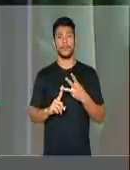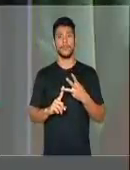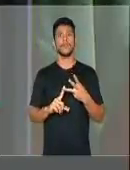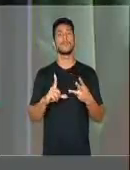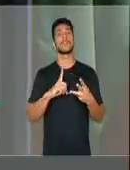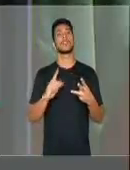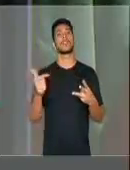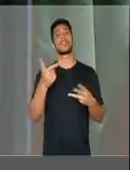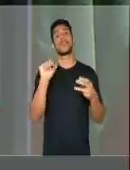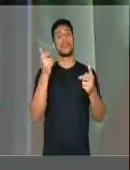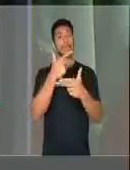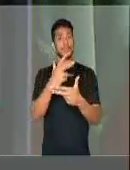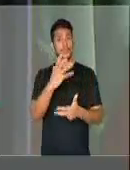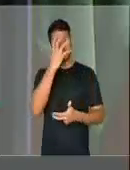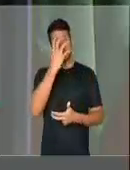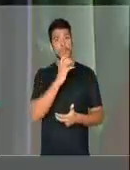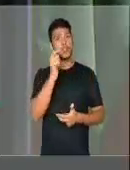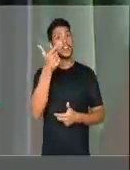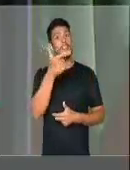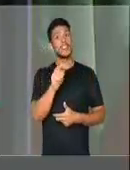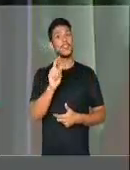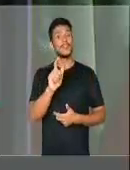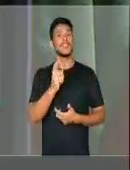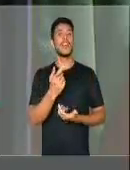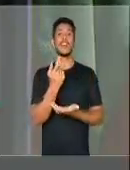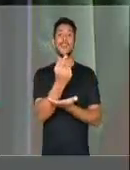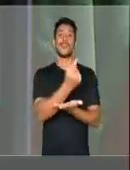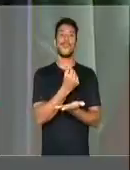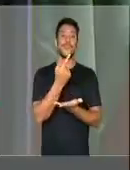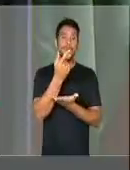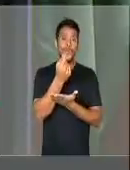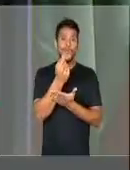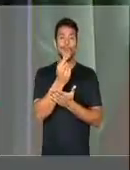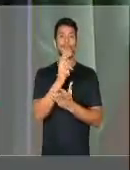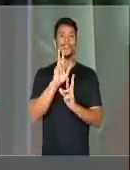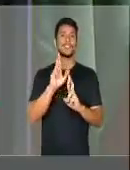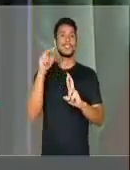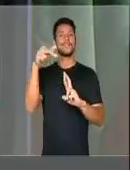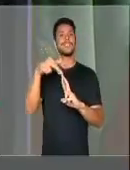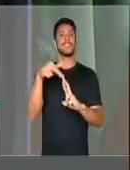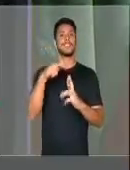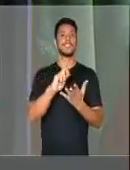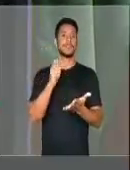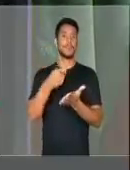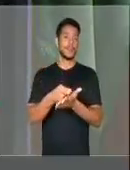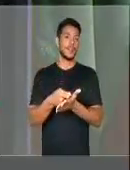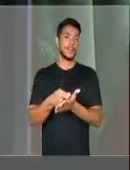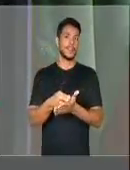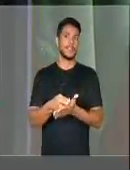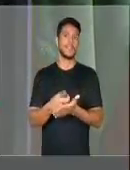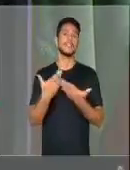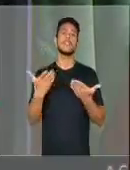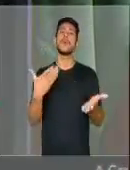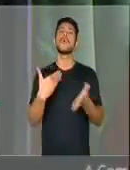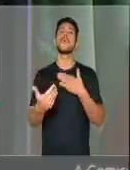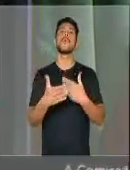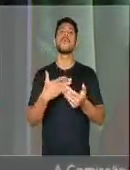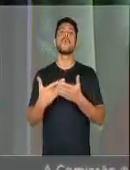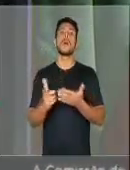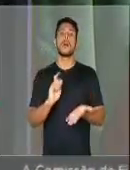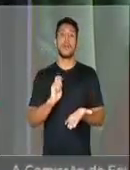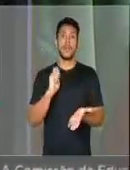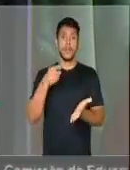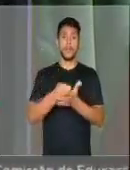Não trouxe o preço de referência do valor a ser pago no aluguel. Ou seja, qual é o preço